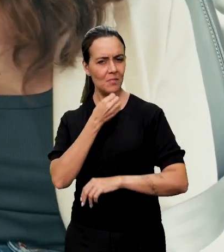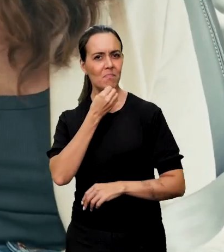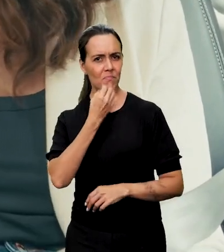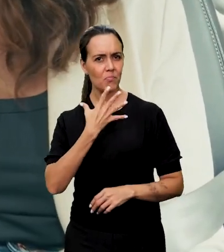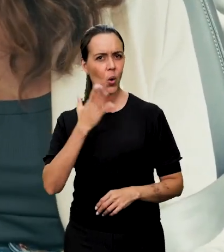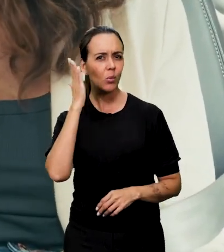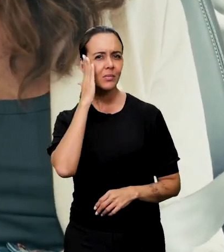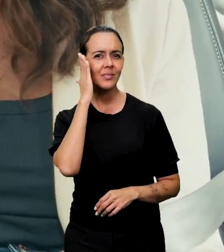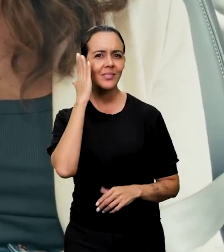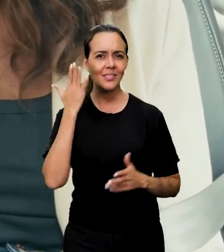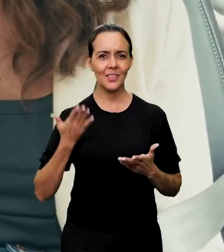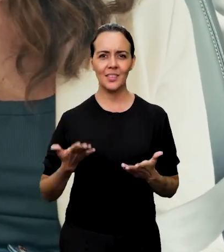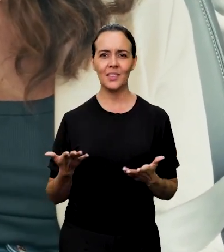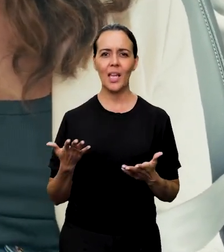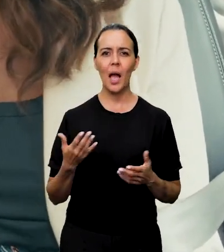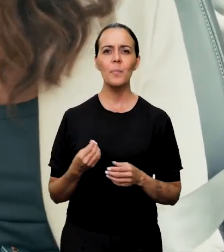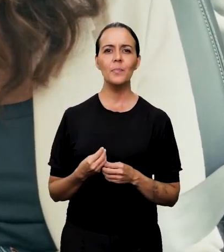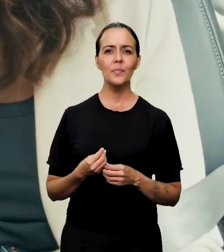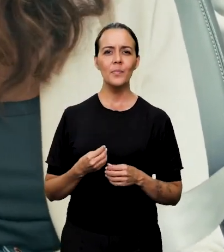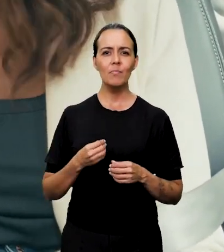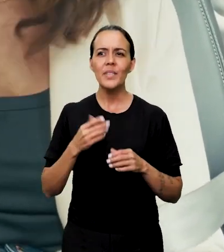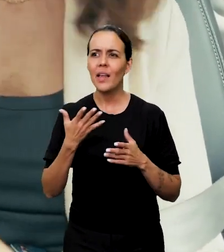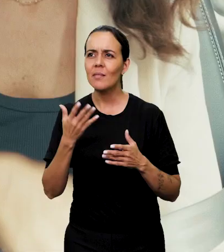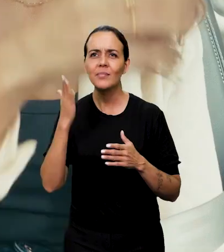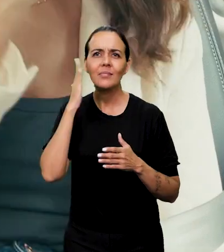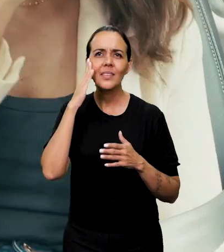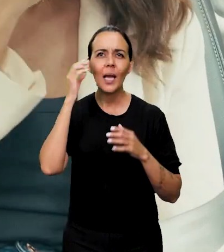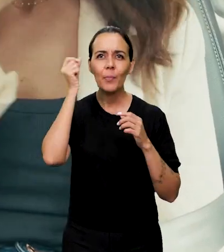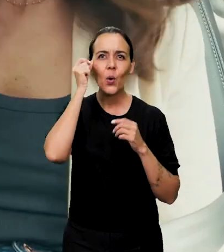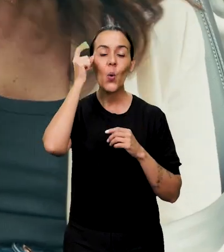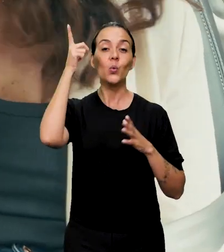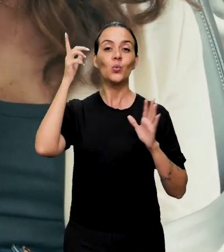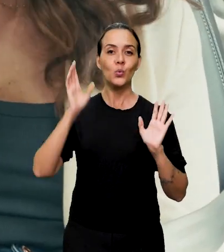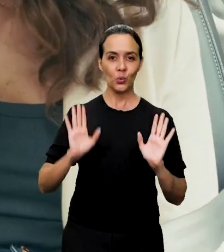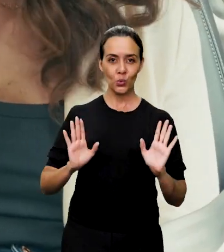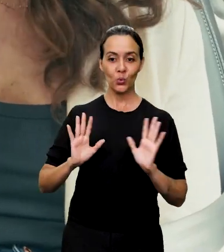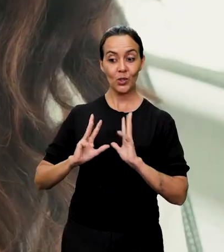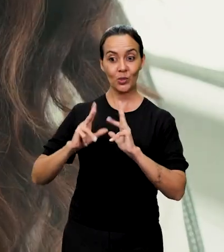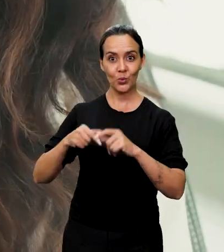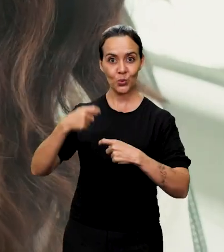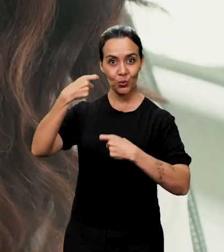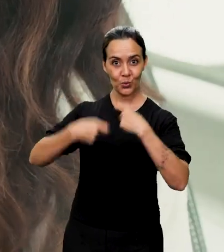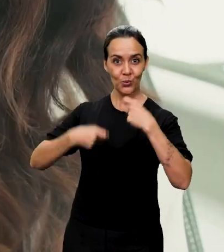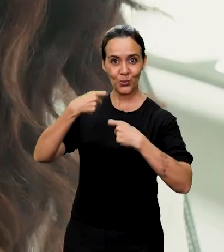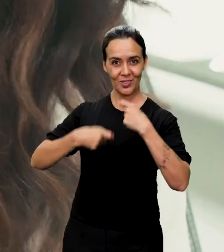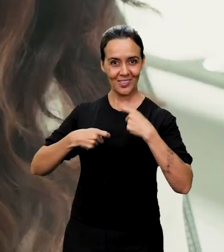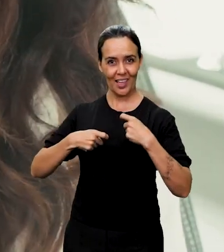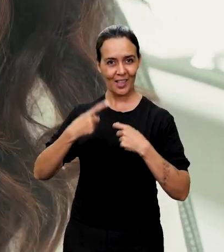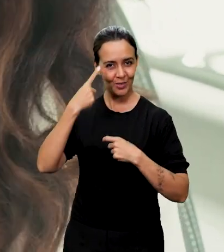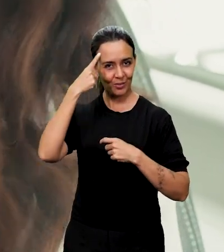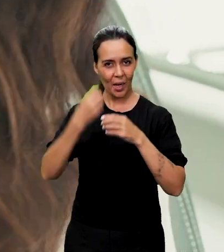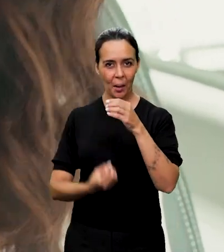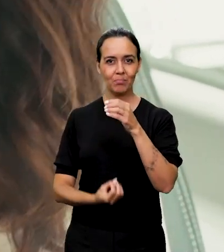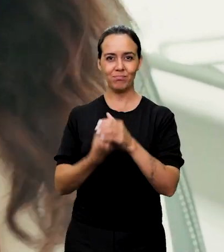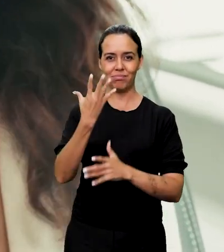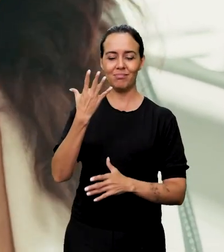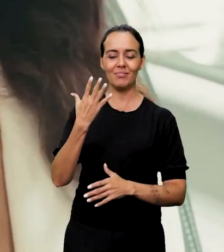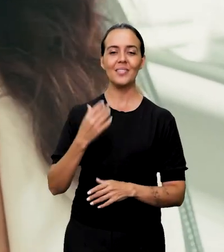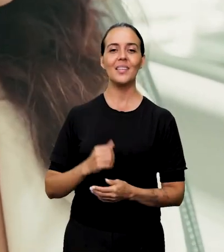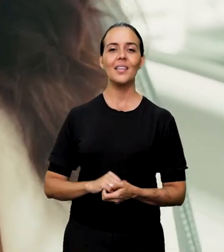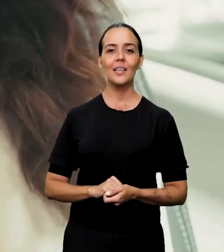são os grandes mantenedores, assim, É verdade, cultivadores do patrimônio. do sexo do da sexo. humanidade,